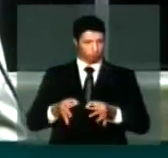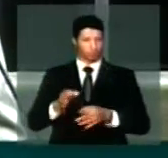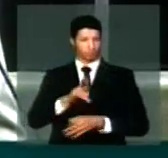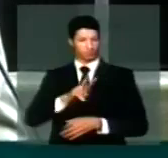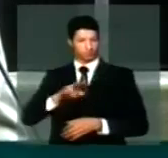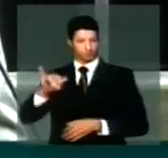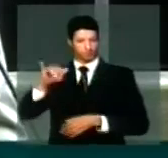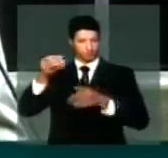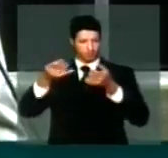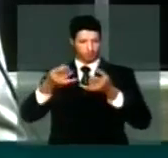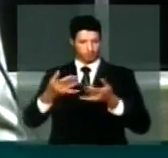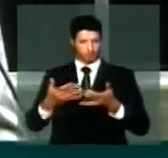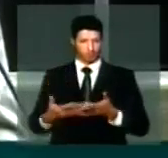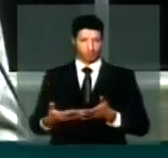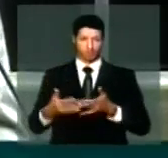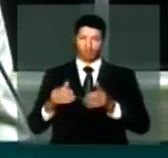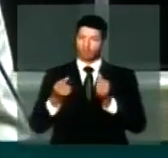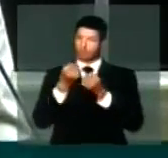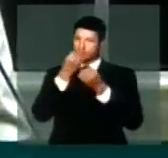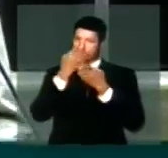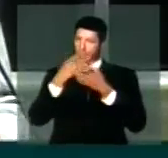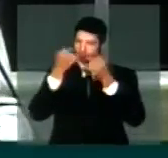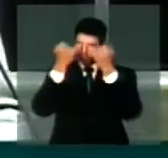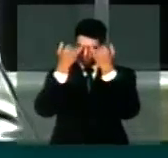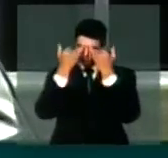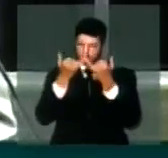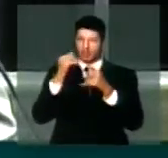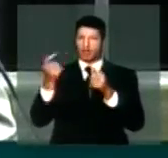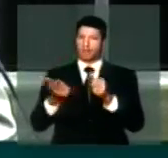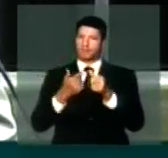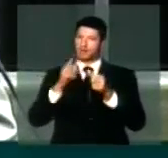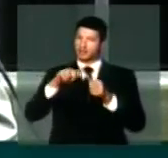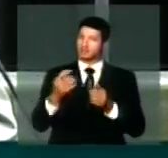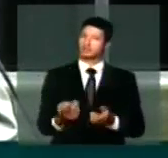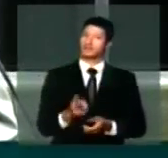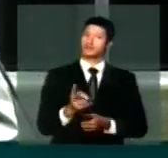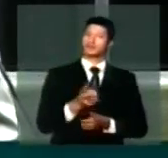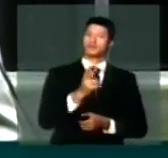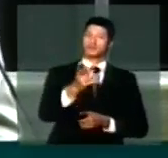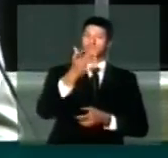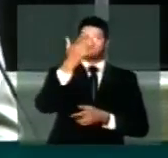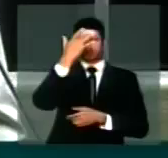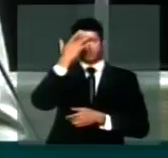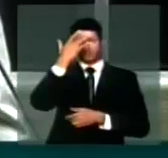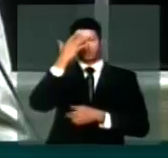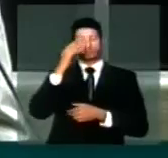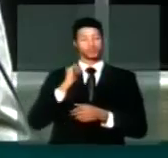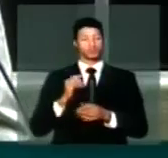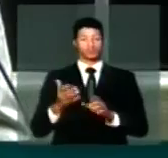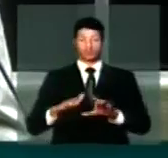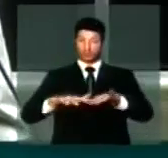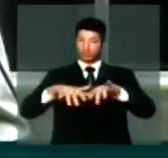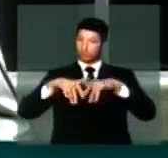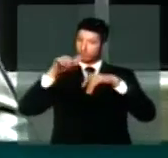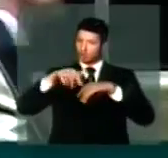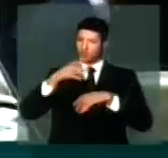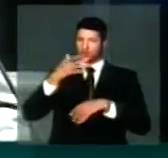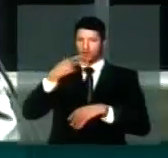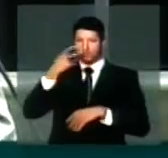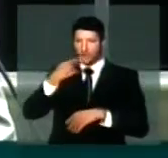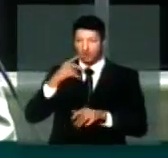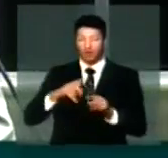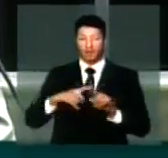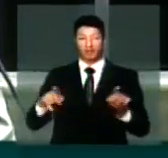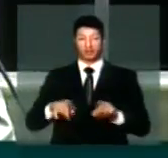certamente podem levar essa boa impressão. A primeira sempre é muito marcante. O parlamento é onde se parla, mas